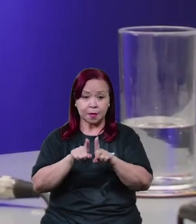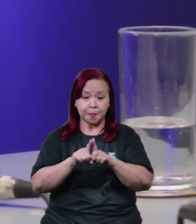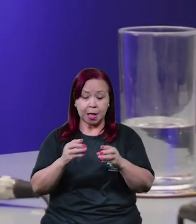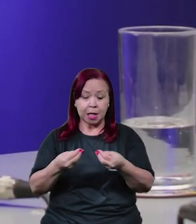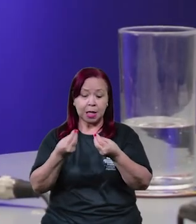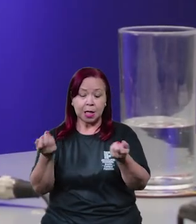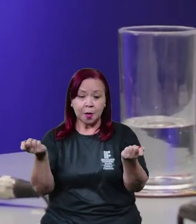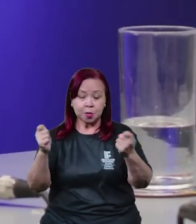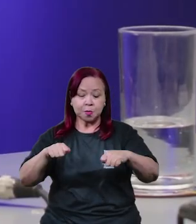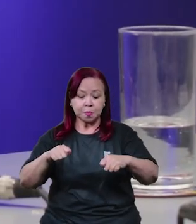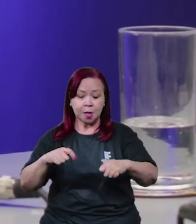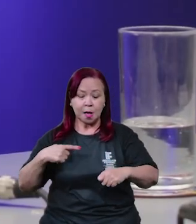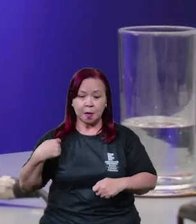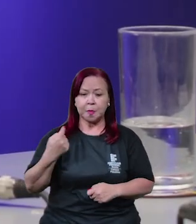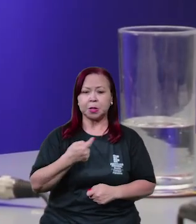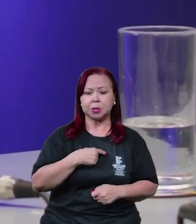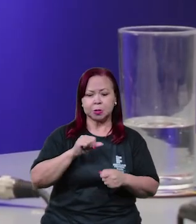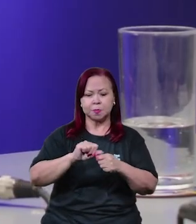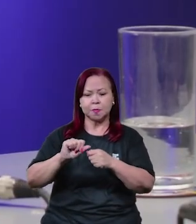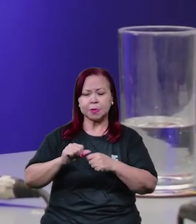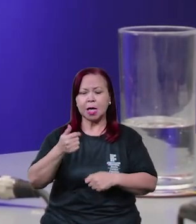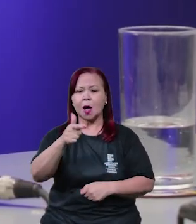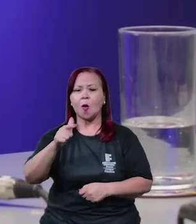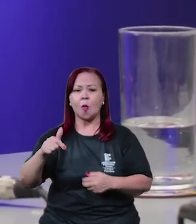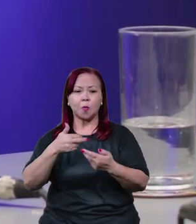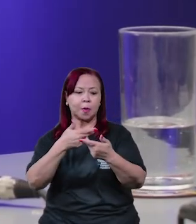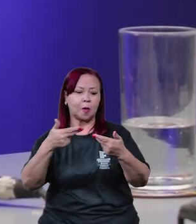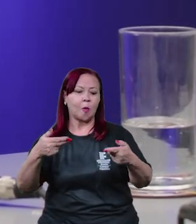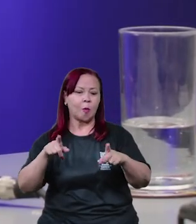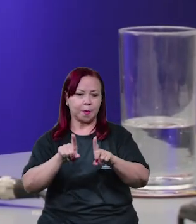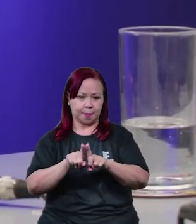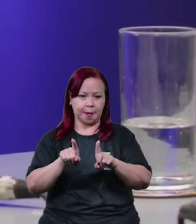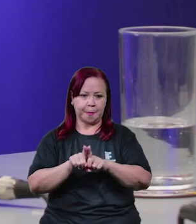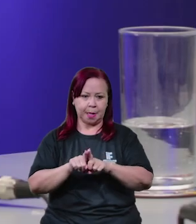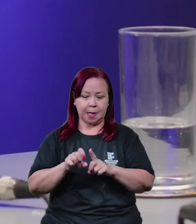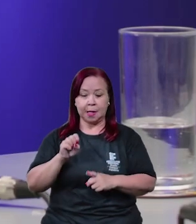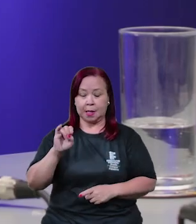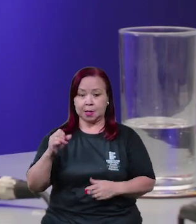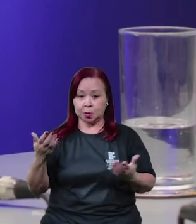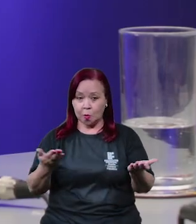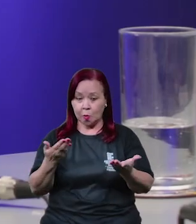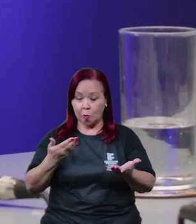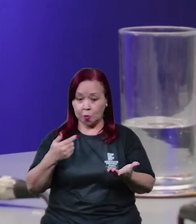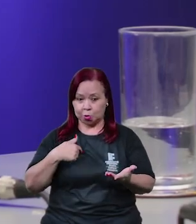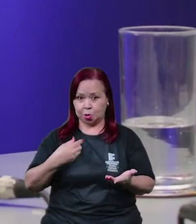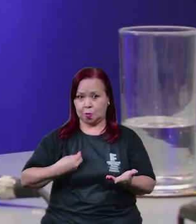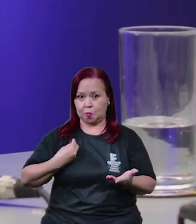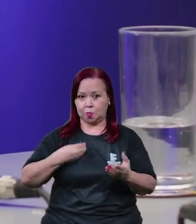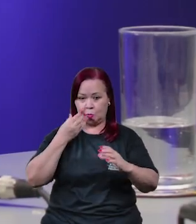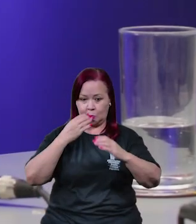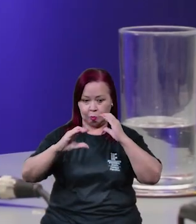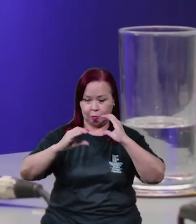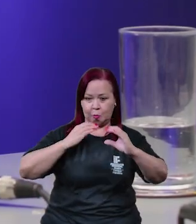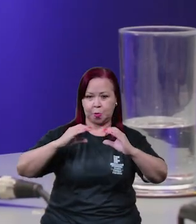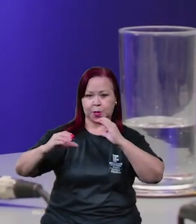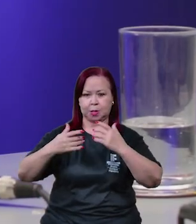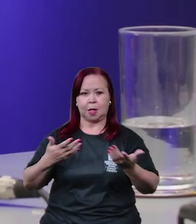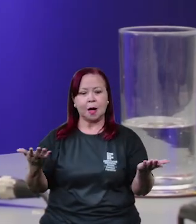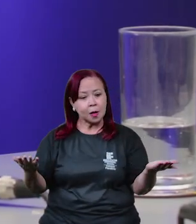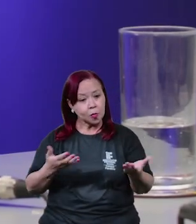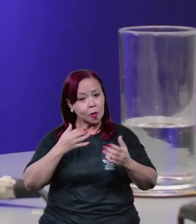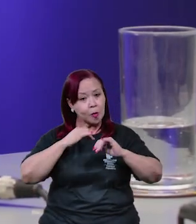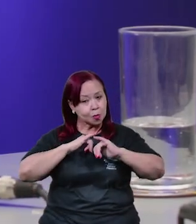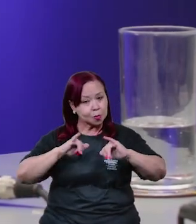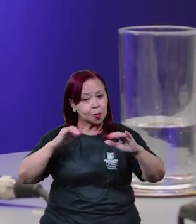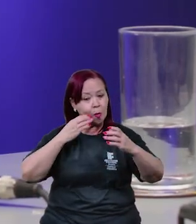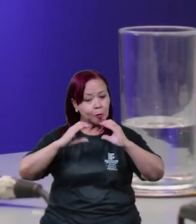dando possibilidade para a gente fazer outra coisa também. Então, se hoje eu estou na comunicação, estou me comunicando, falando sobre